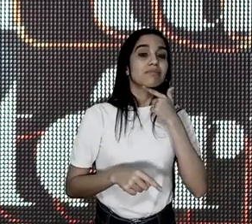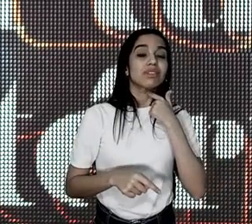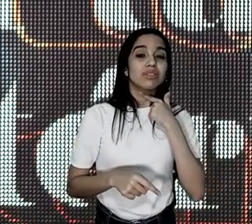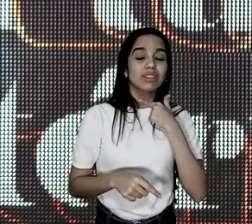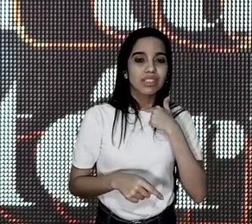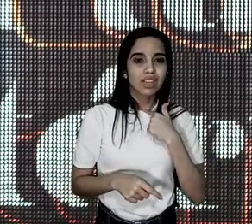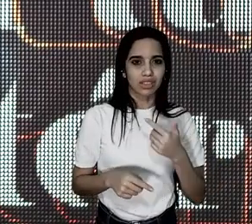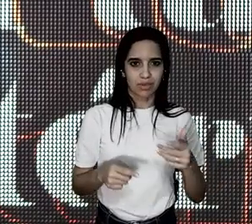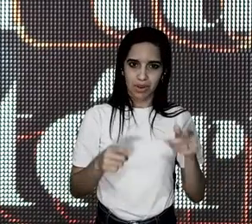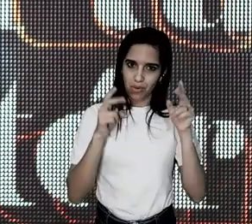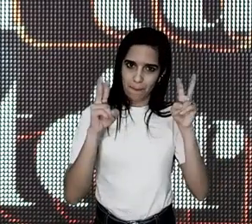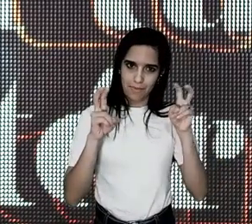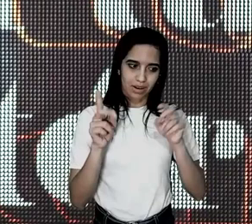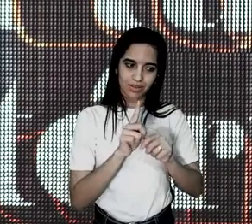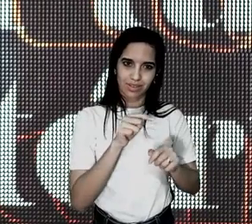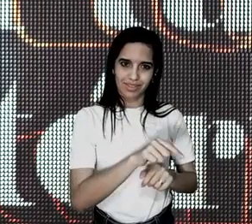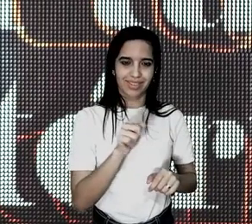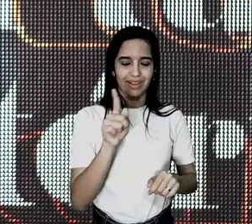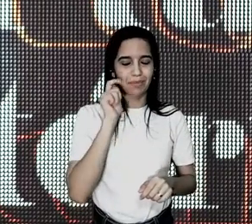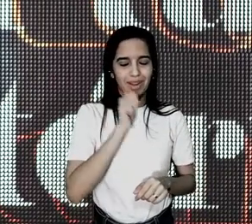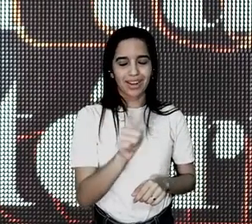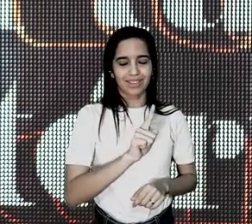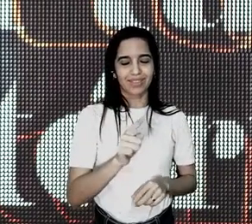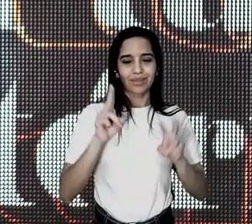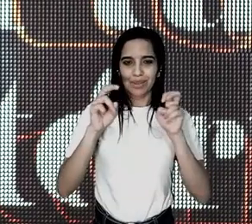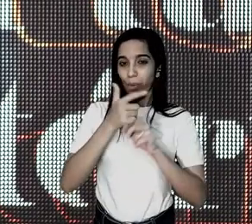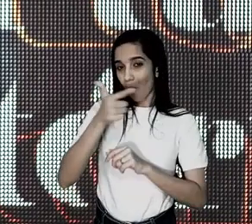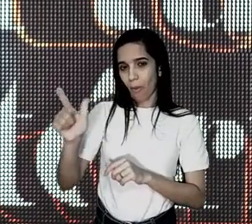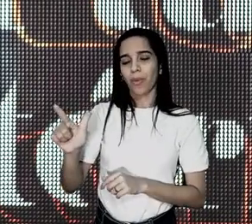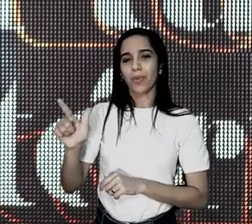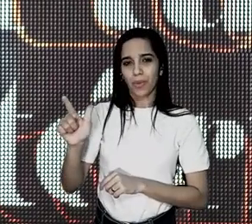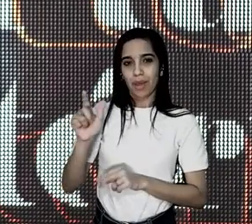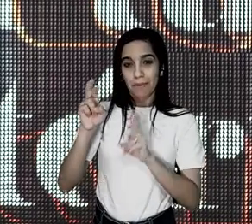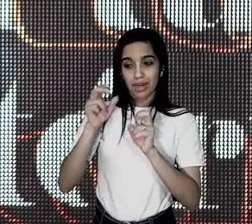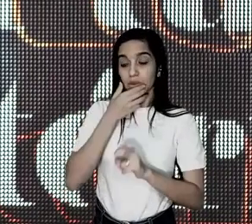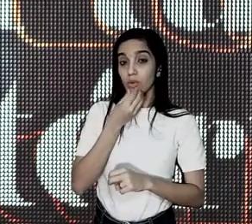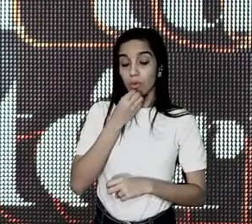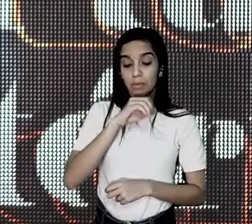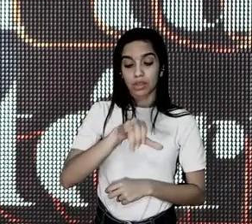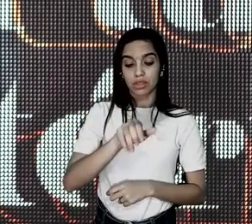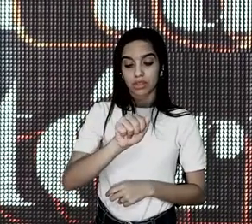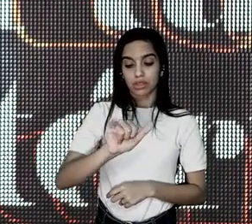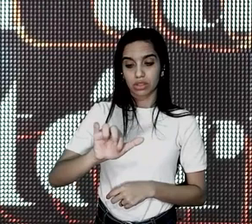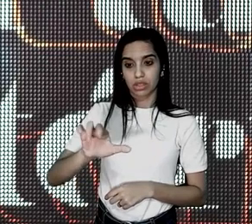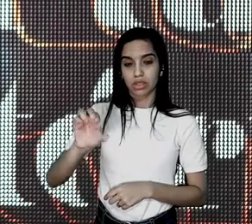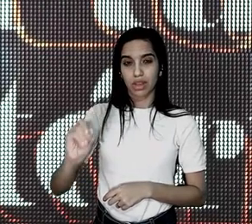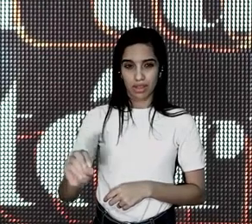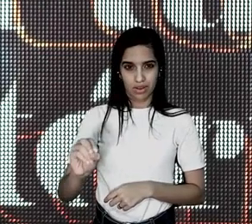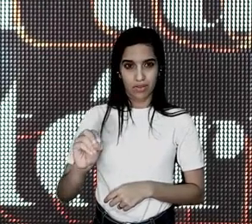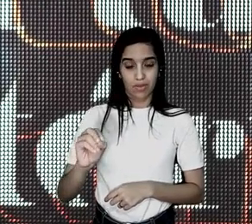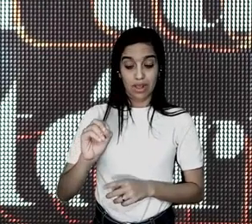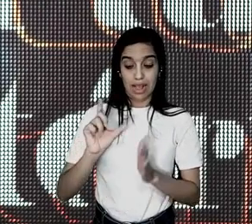lá, eu não estou pregando sobre a mulher hemorrágica de hoje. Eu estou pregando sobre aquele homem que teve